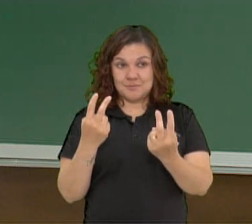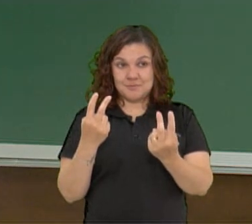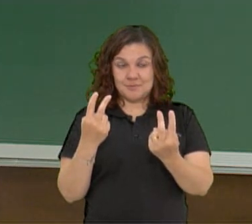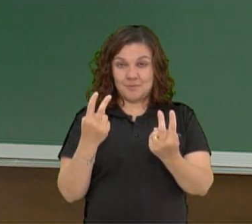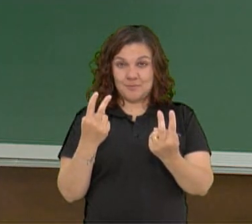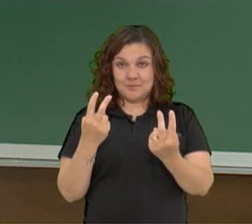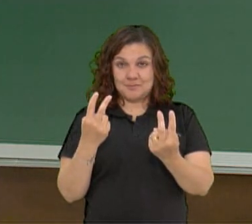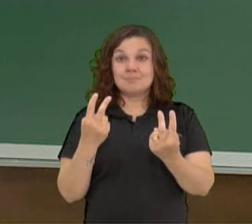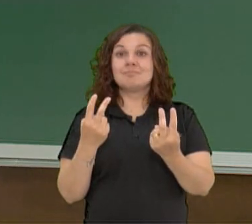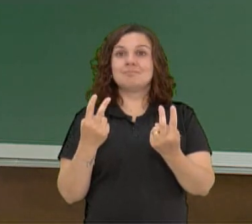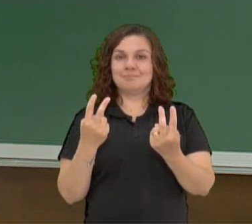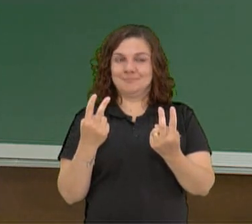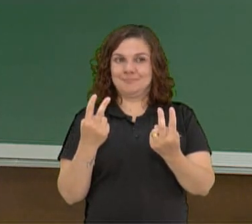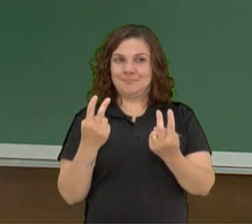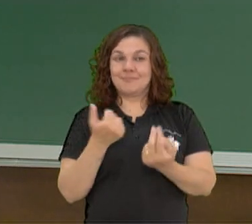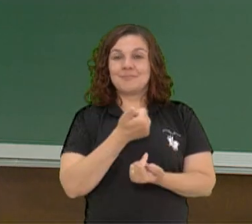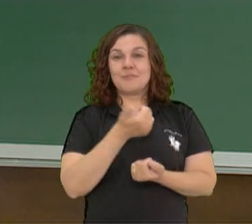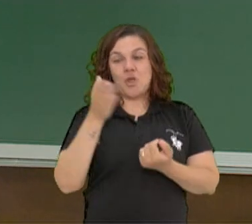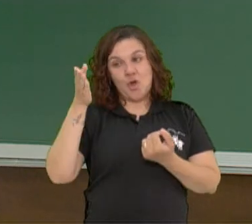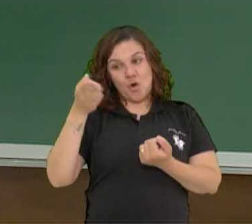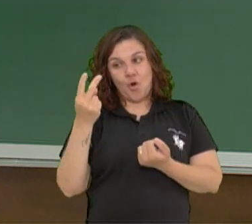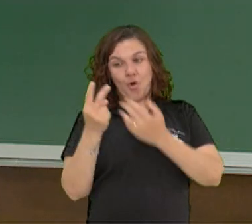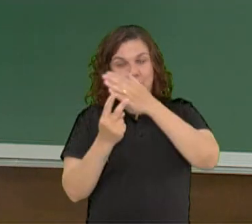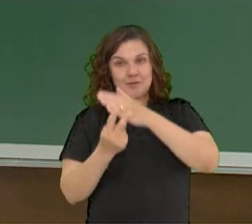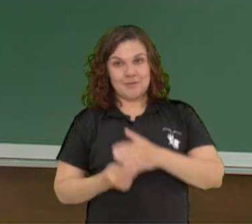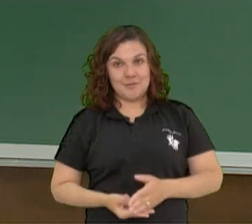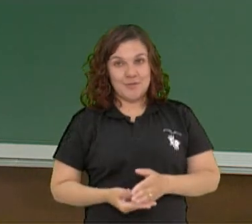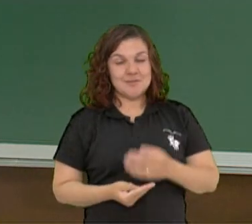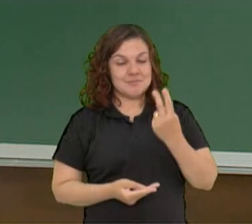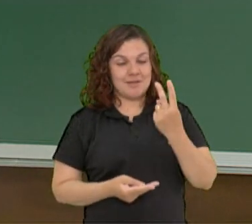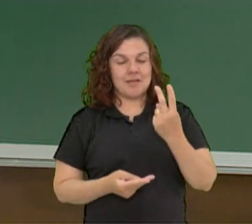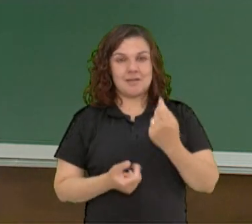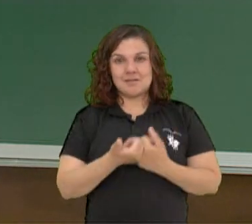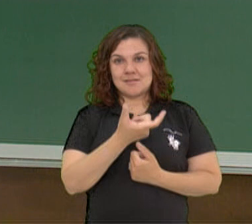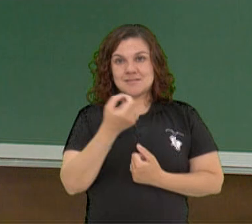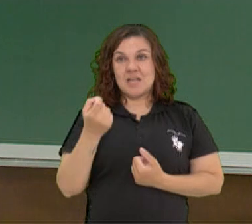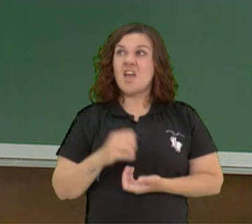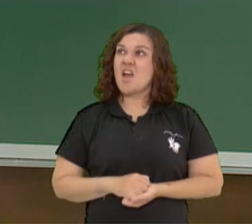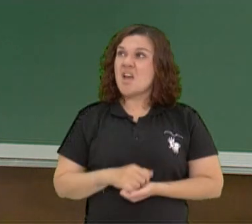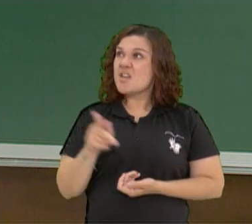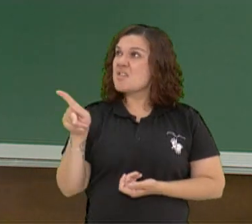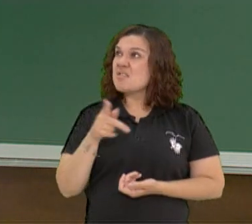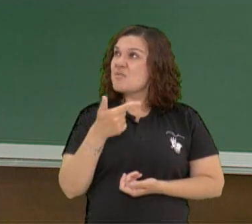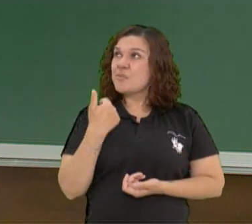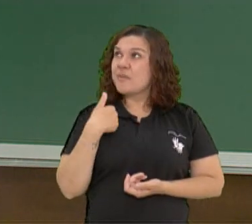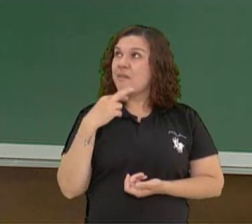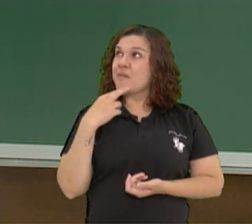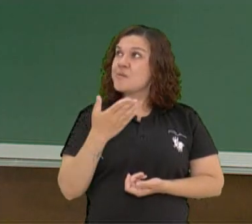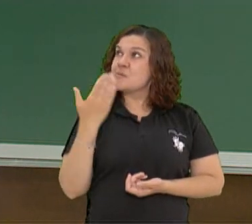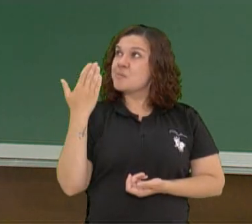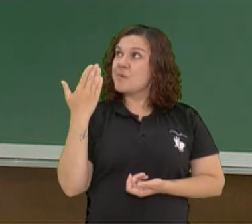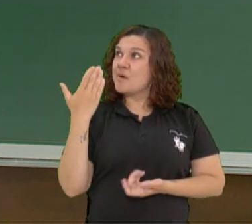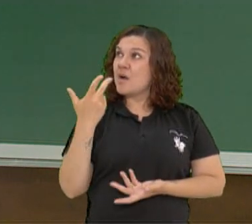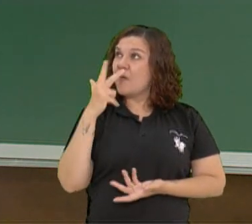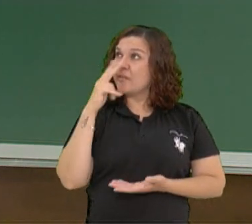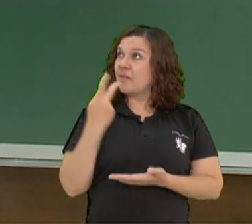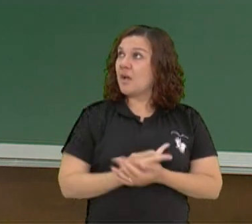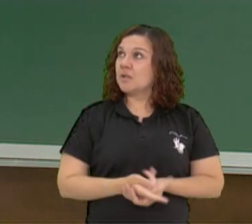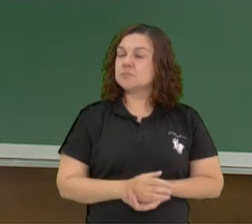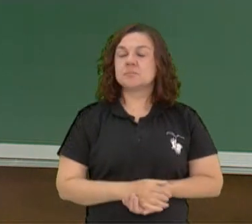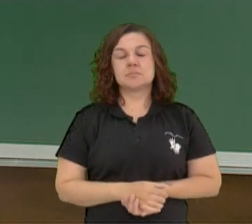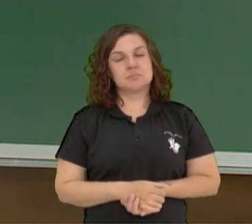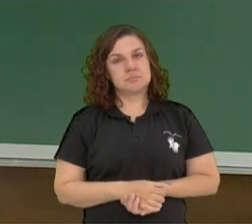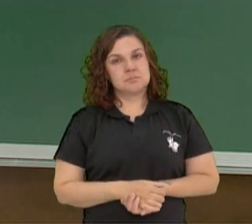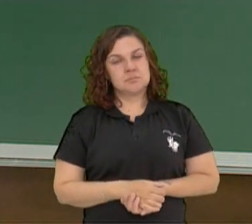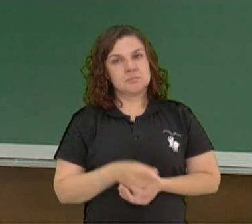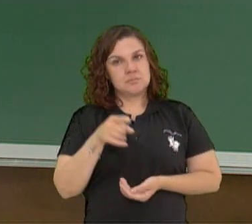duas vira uma. Então é 8 sobre 100. Ah, professora, não tem essa resposta na alternativa. Acho que essa alternativa está errada.